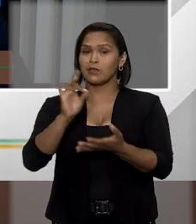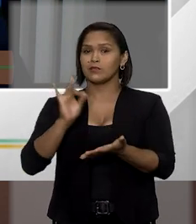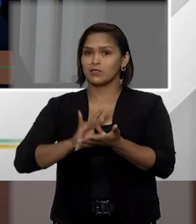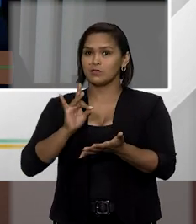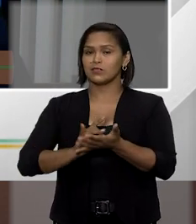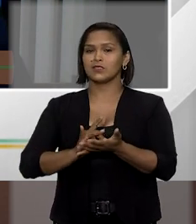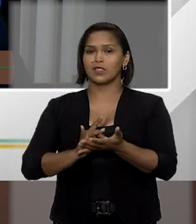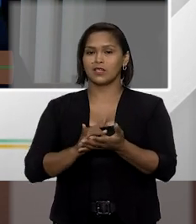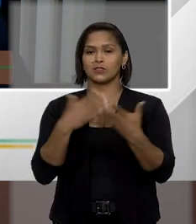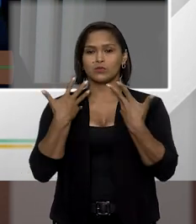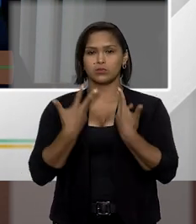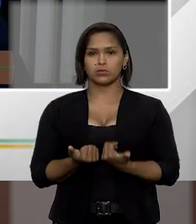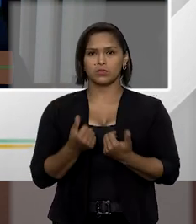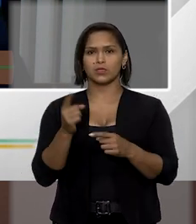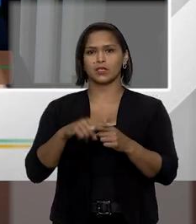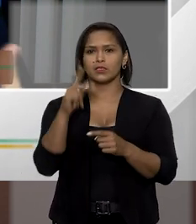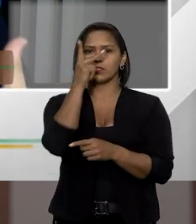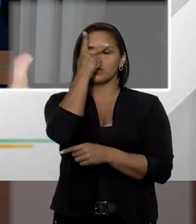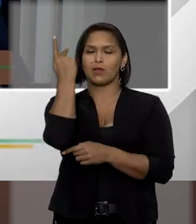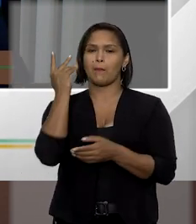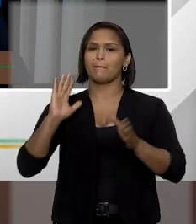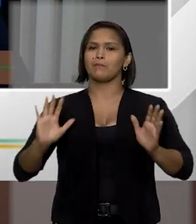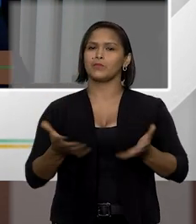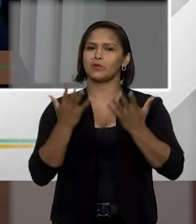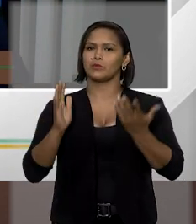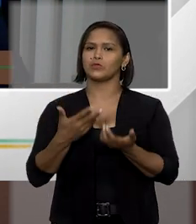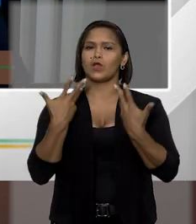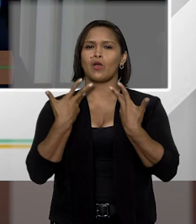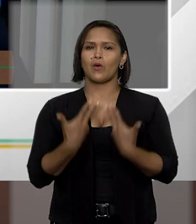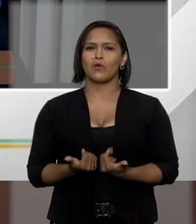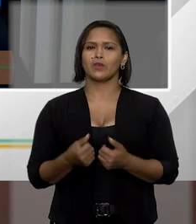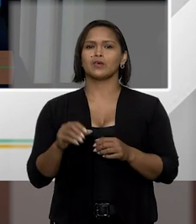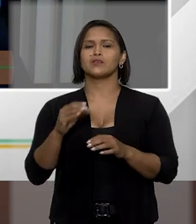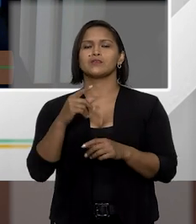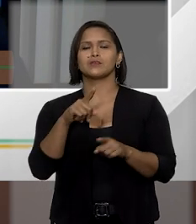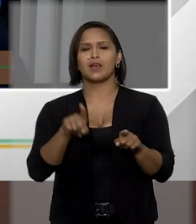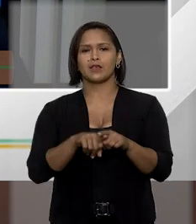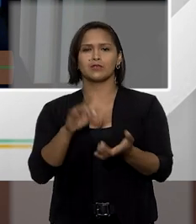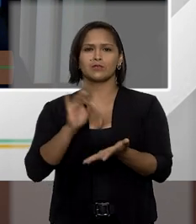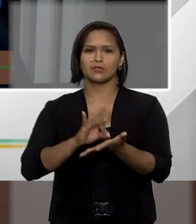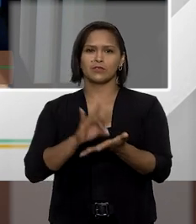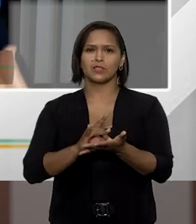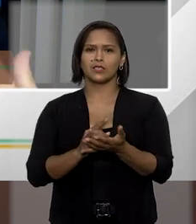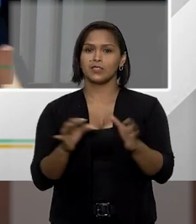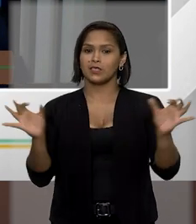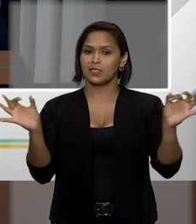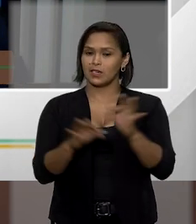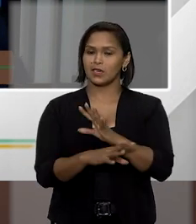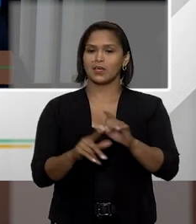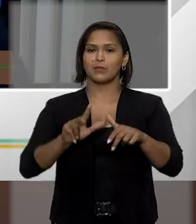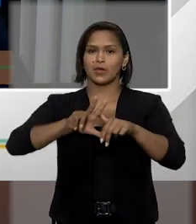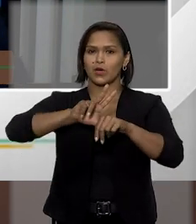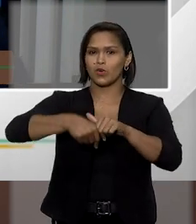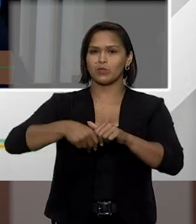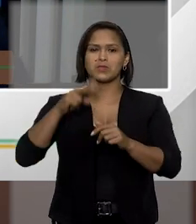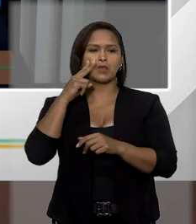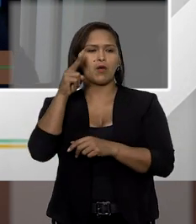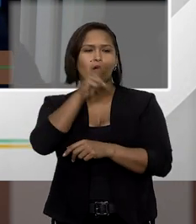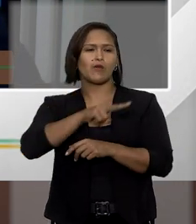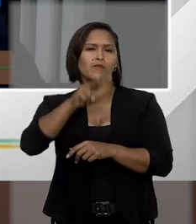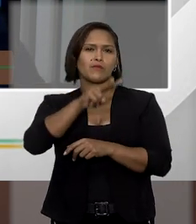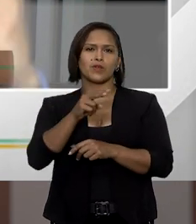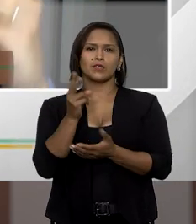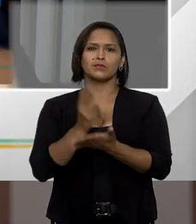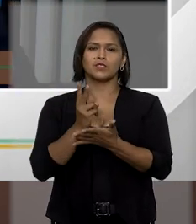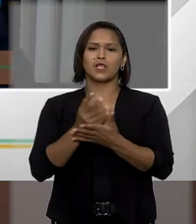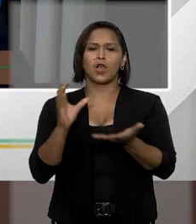realmente lhes retira ou lhes proporciona uma espécie de cansaço cívico que acaba fazendo com que a corrupção não seja,